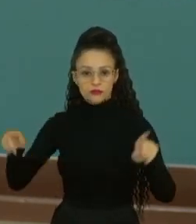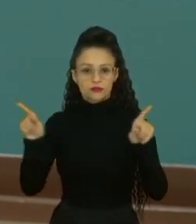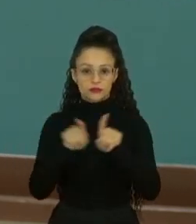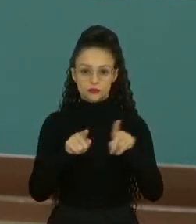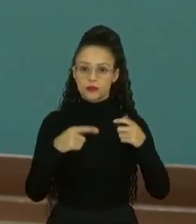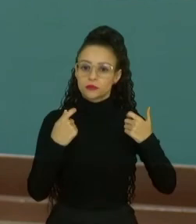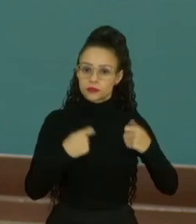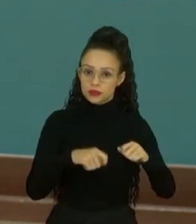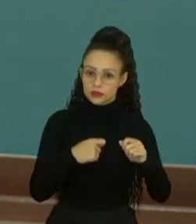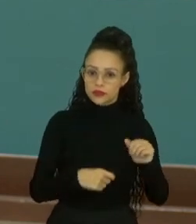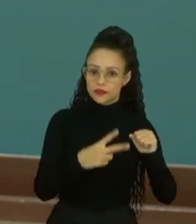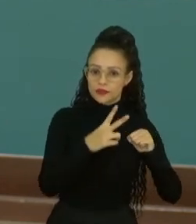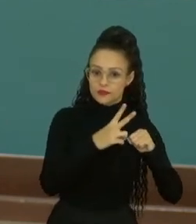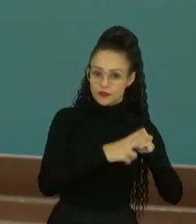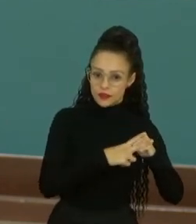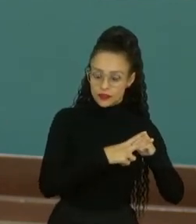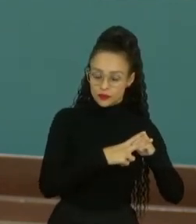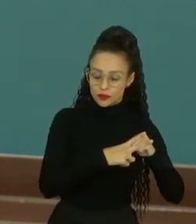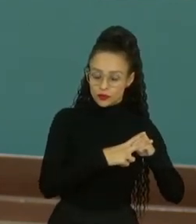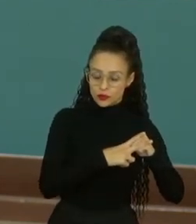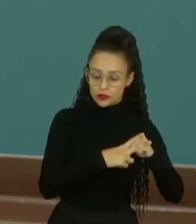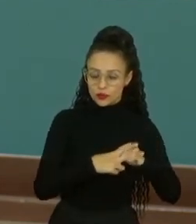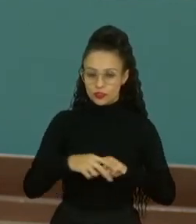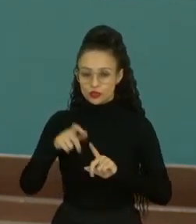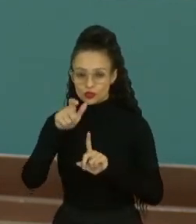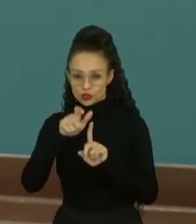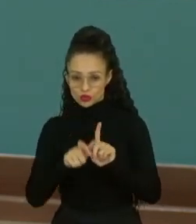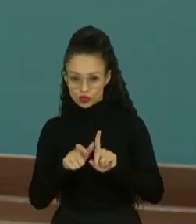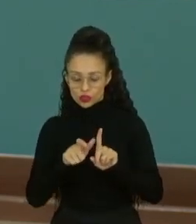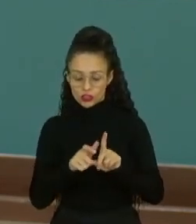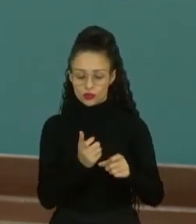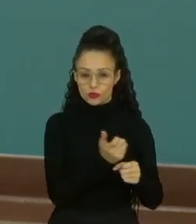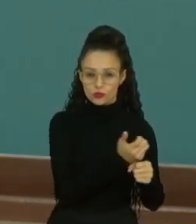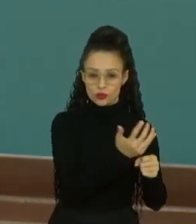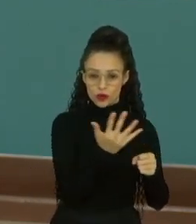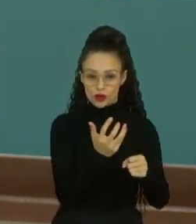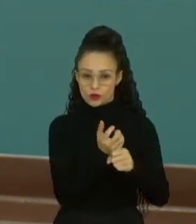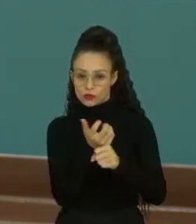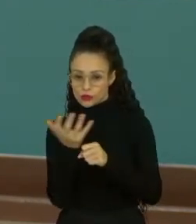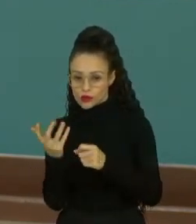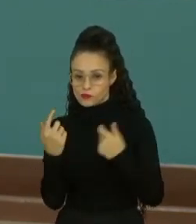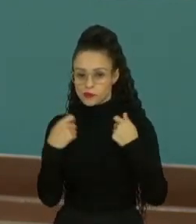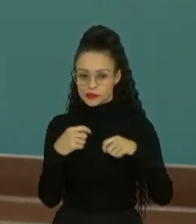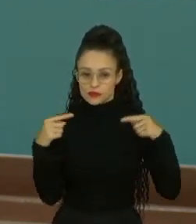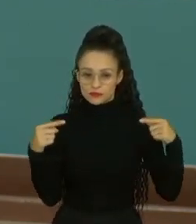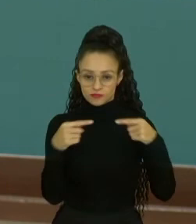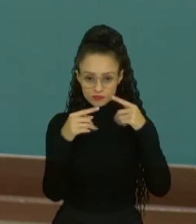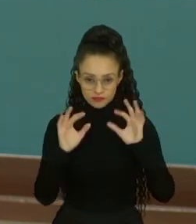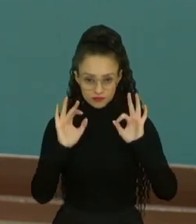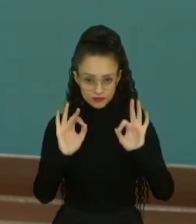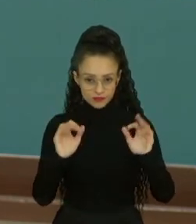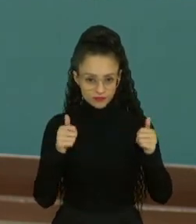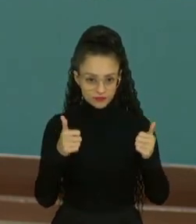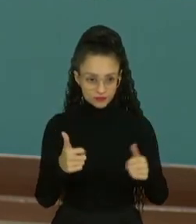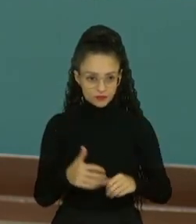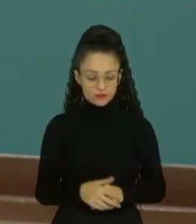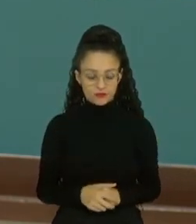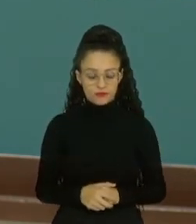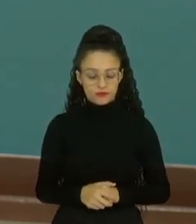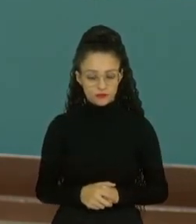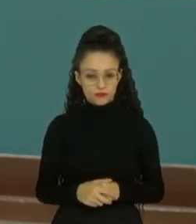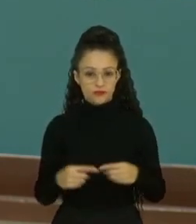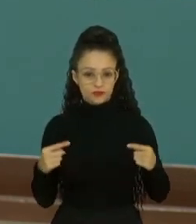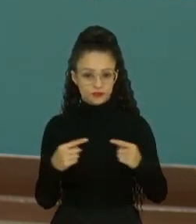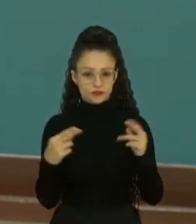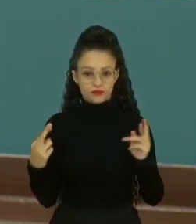que ter verbo e sujeito no plural. Os dois precisam ficar no plural, certo? Fazendo